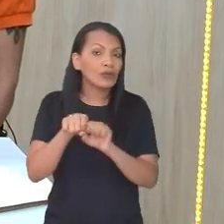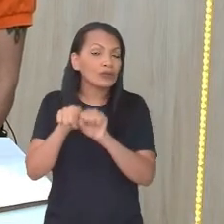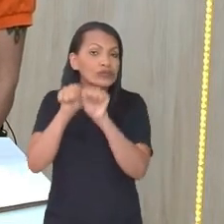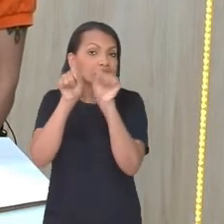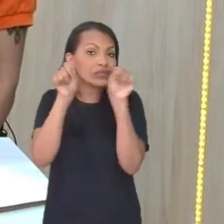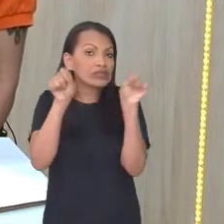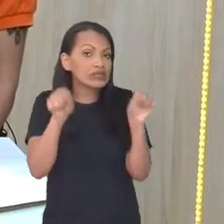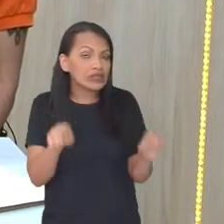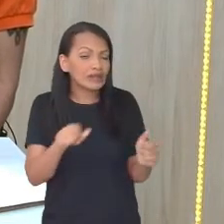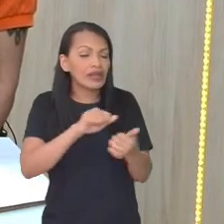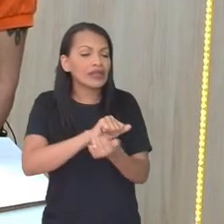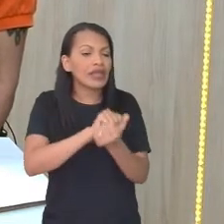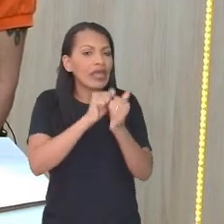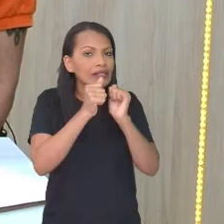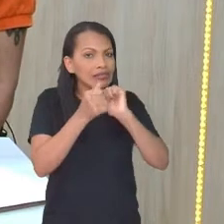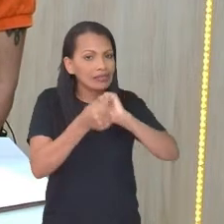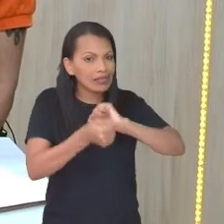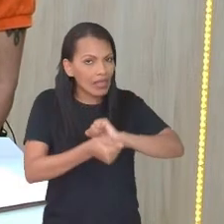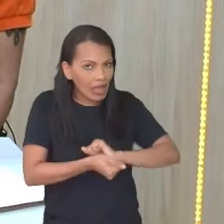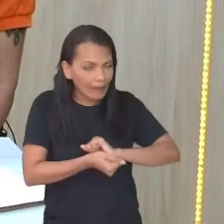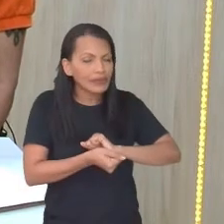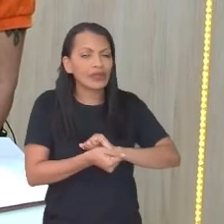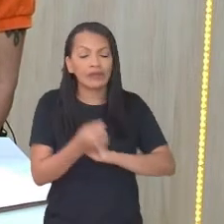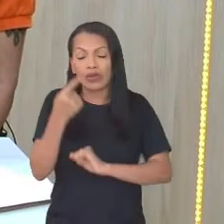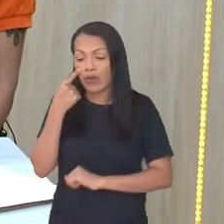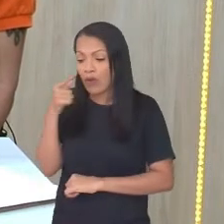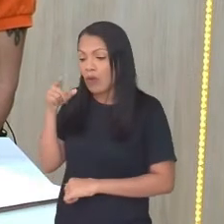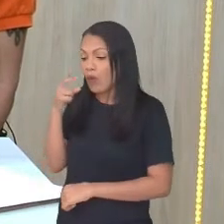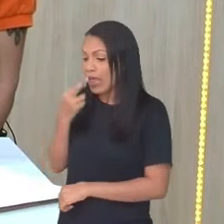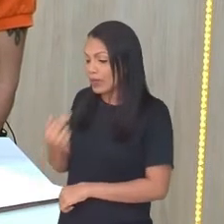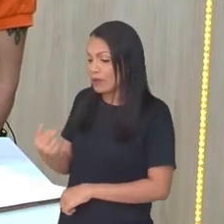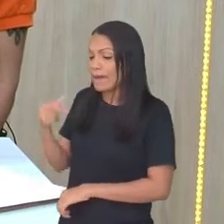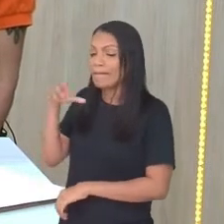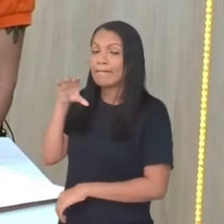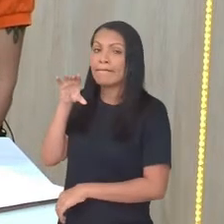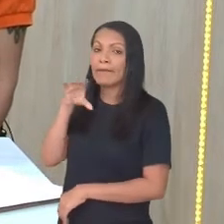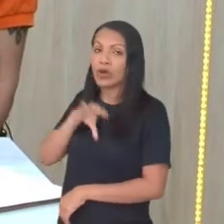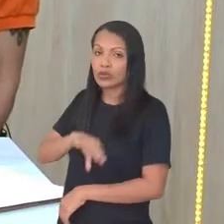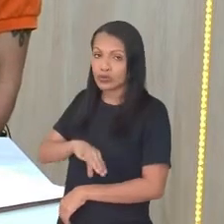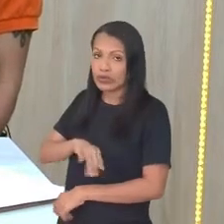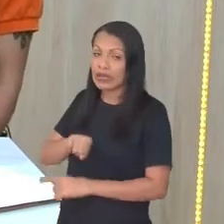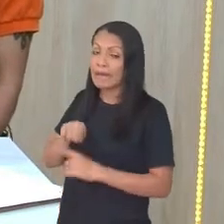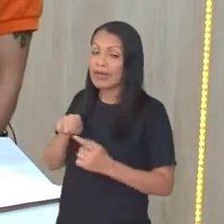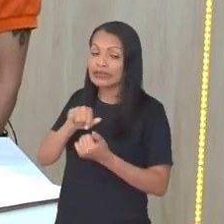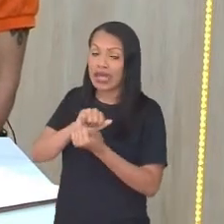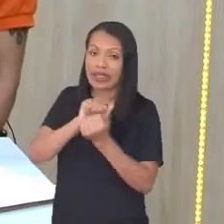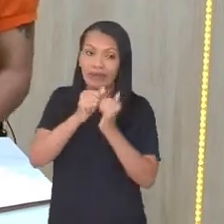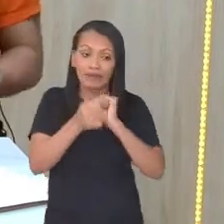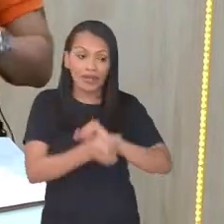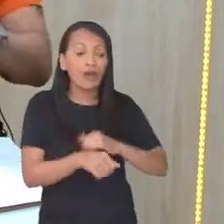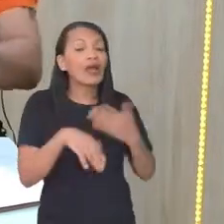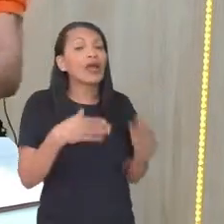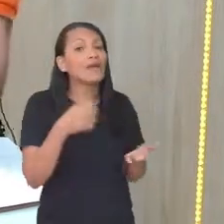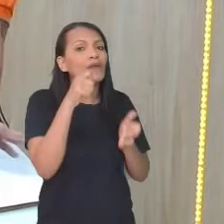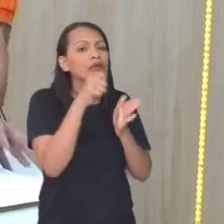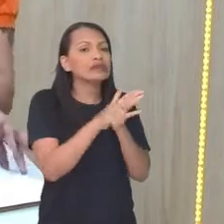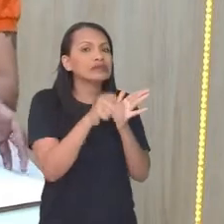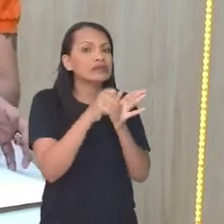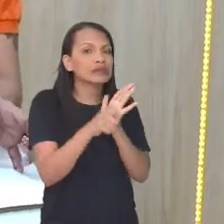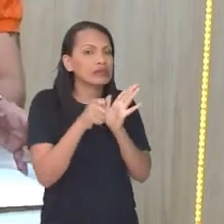que a gente adapta o nosso idioma, ou seja, o português. É uma Certo? escrita adaptada, né? Isso. Que é